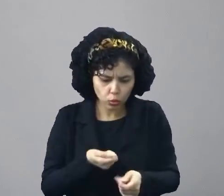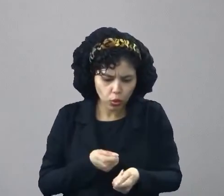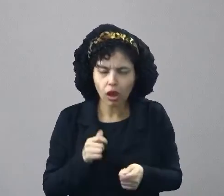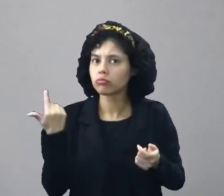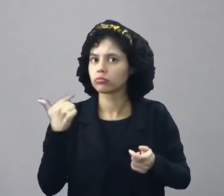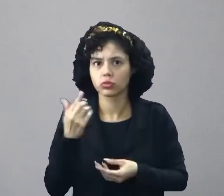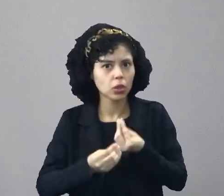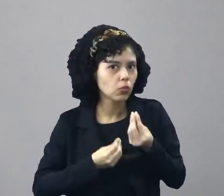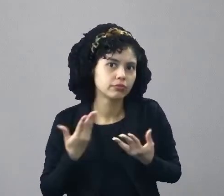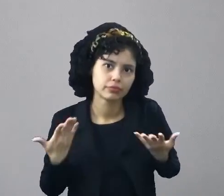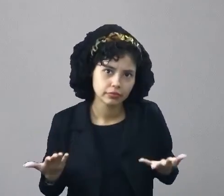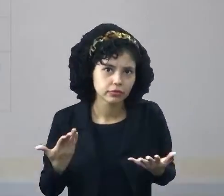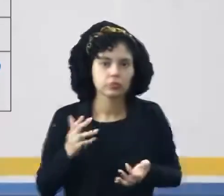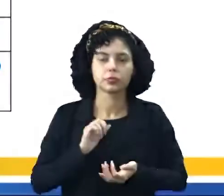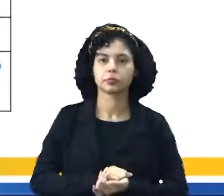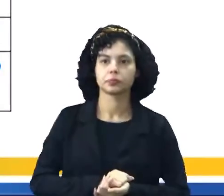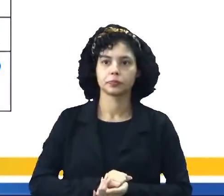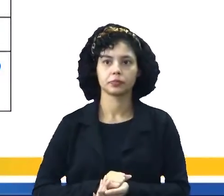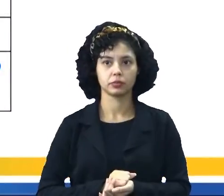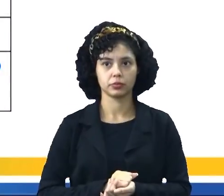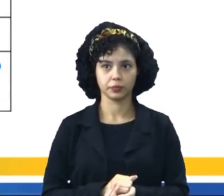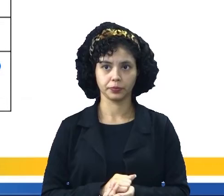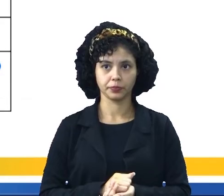porque também é algo involuntário.